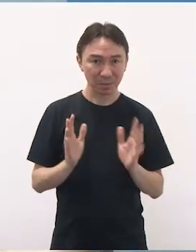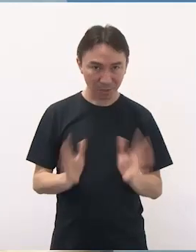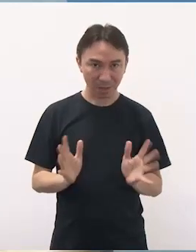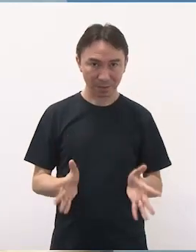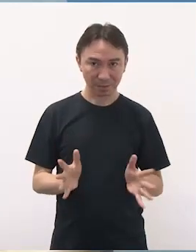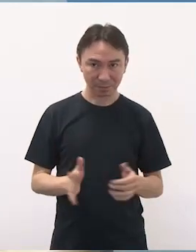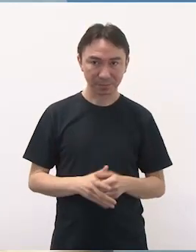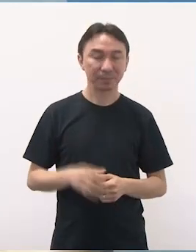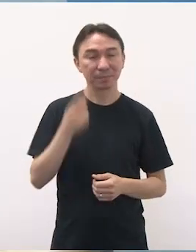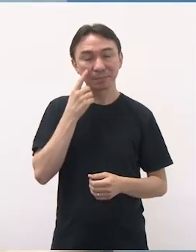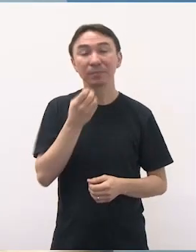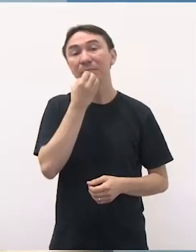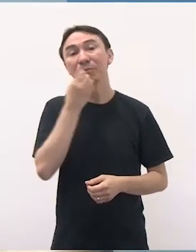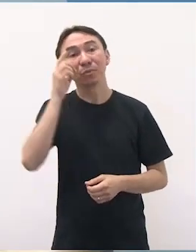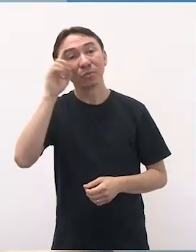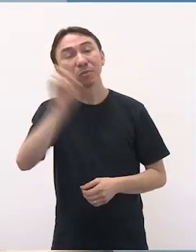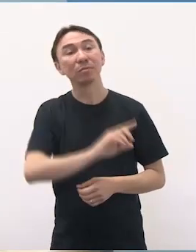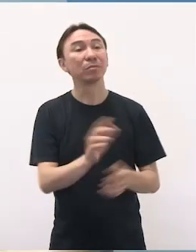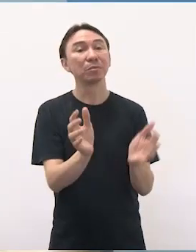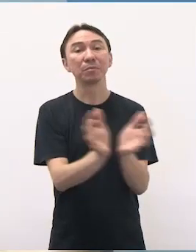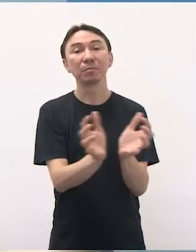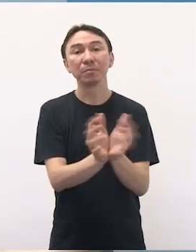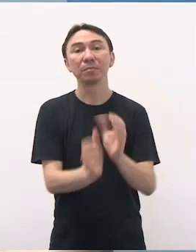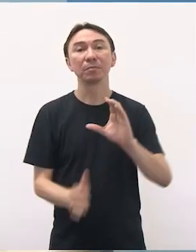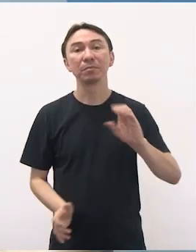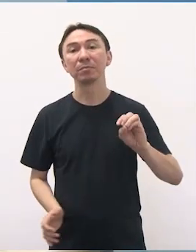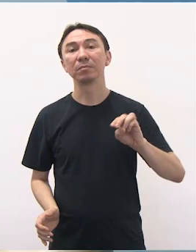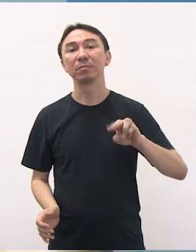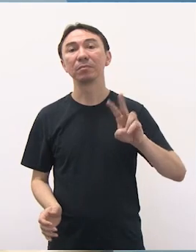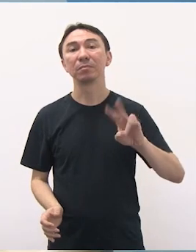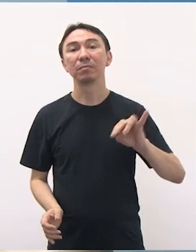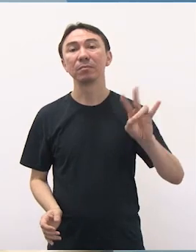temática. Bom dia a todos a equipe do Conviva.